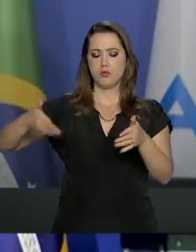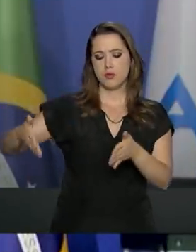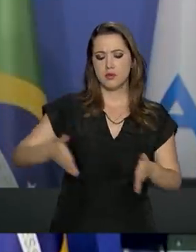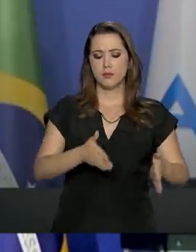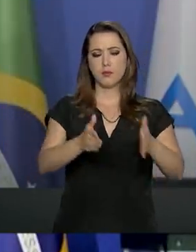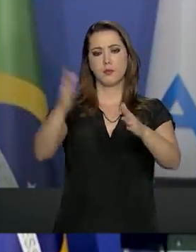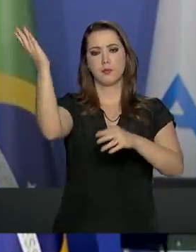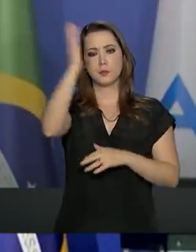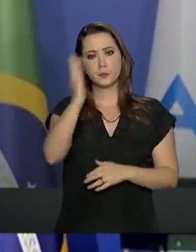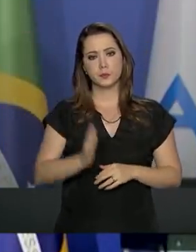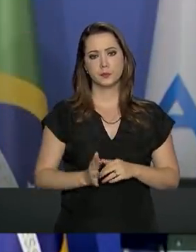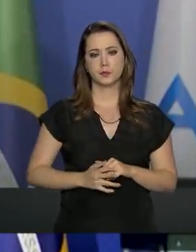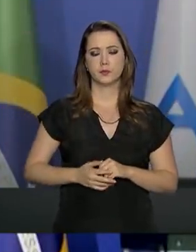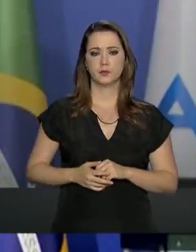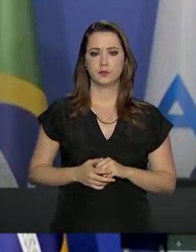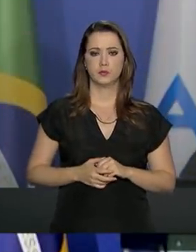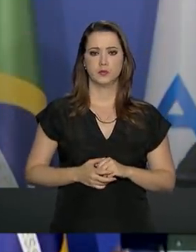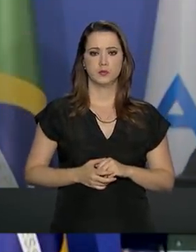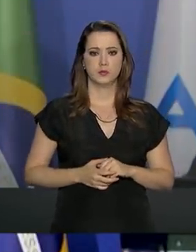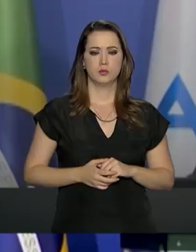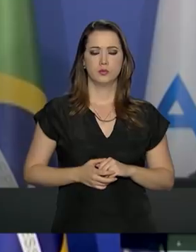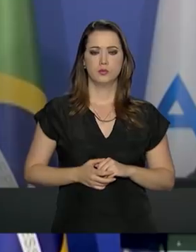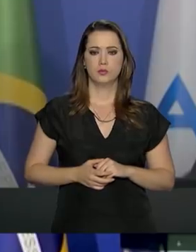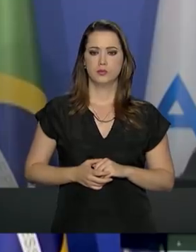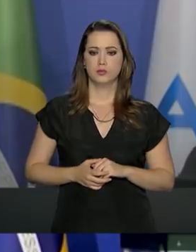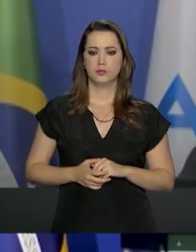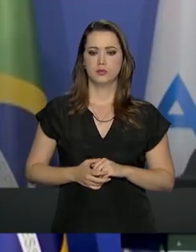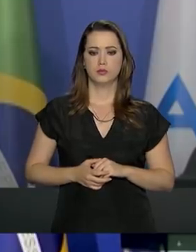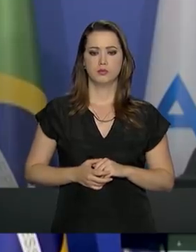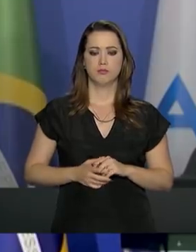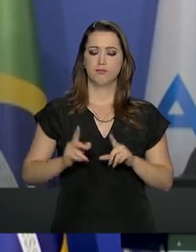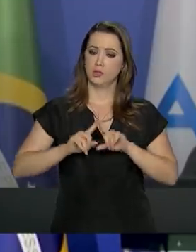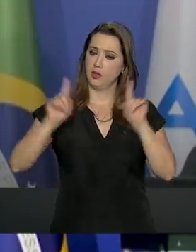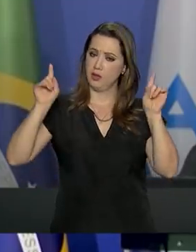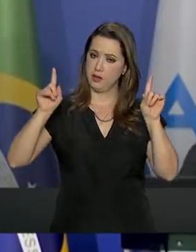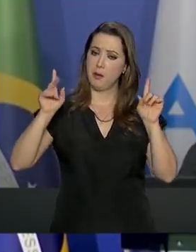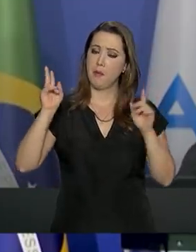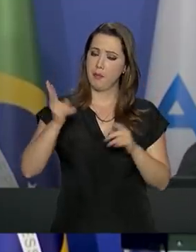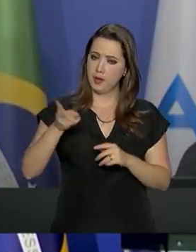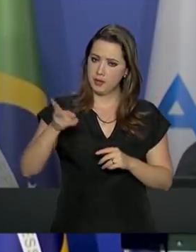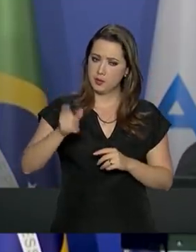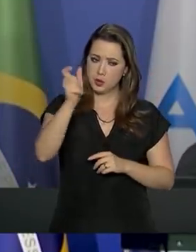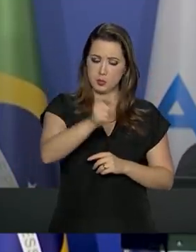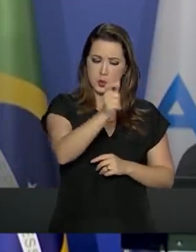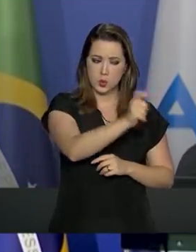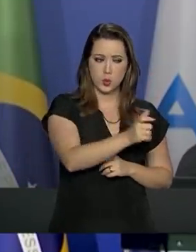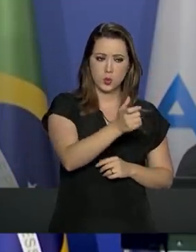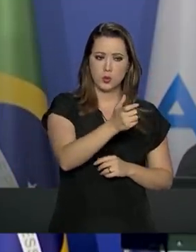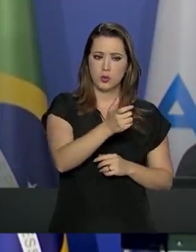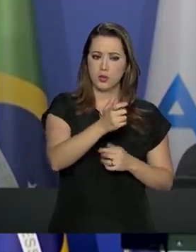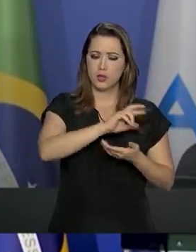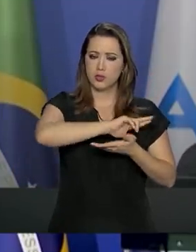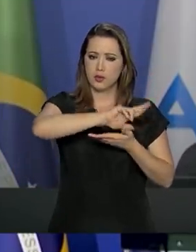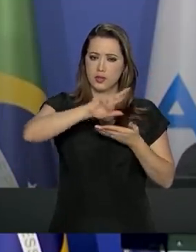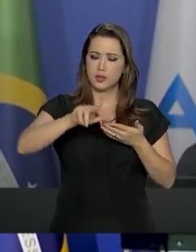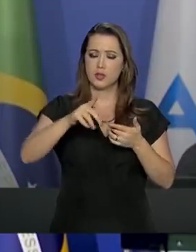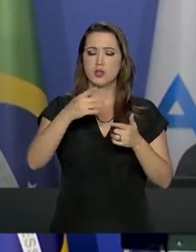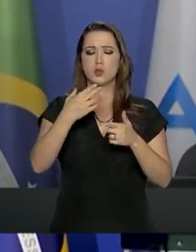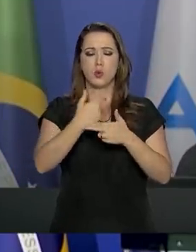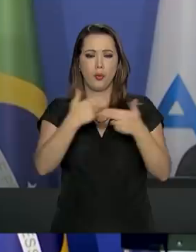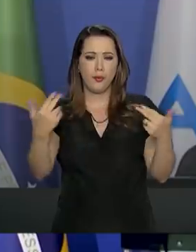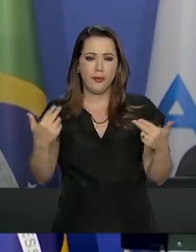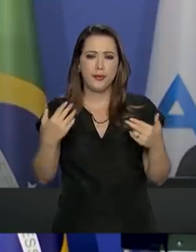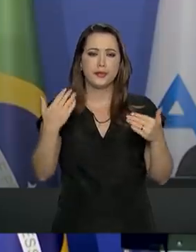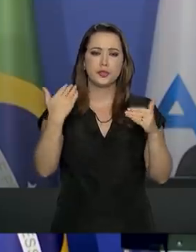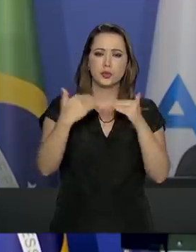People understood that we had to change the destiny of Brazil. E contra muita coisa. And against many odds. Mas tendo Deus ao nosso